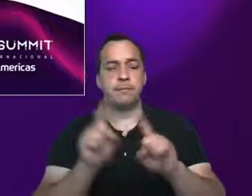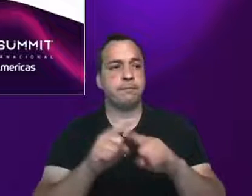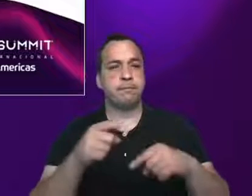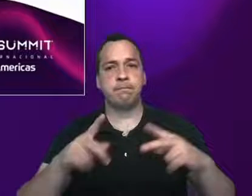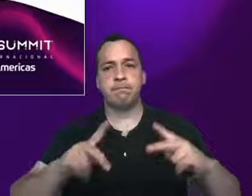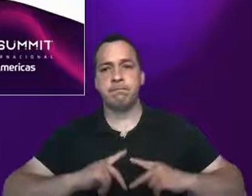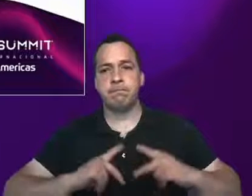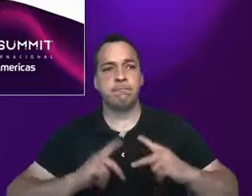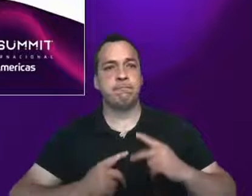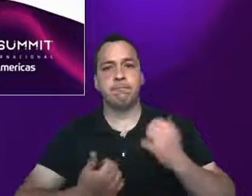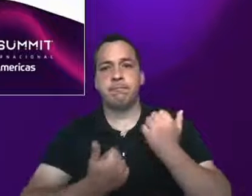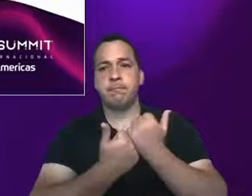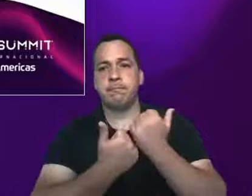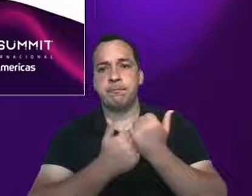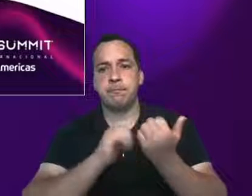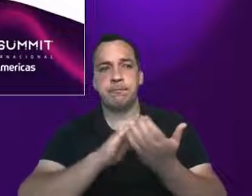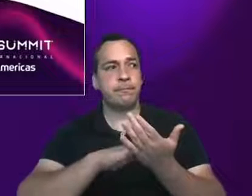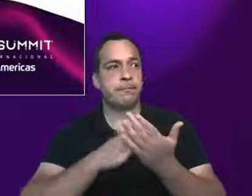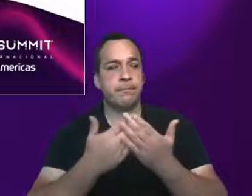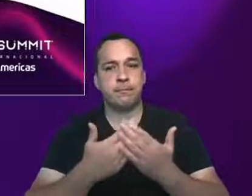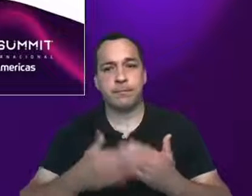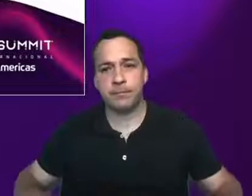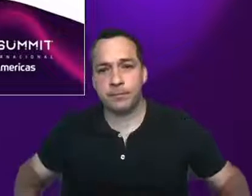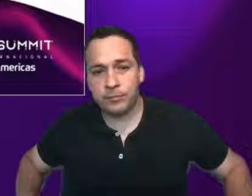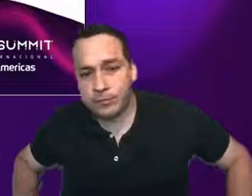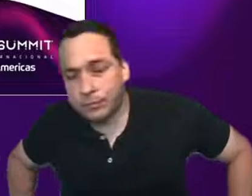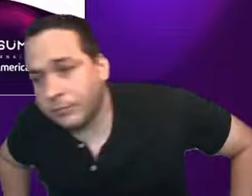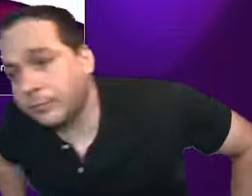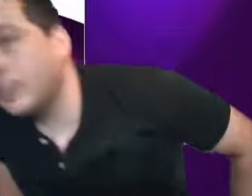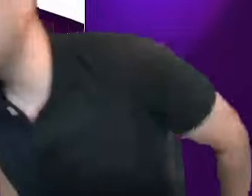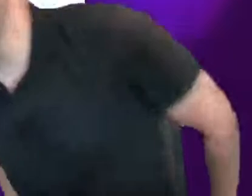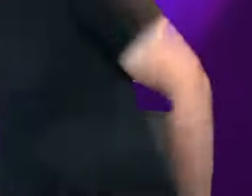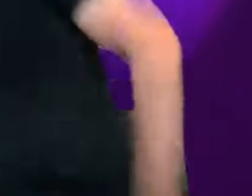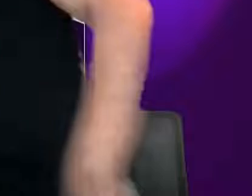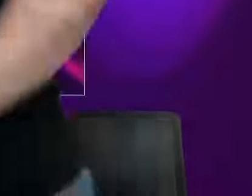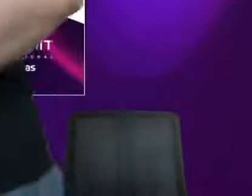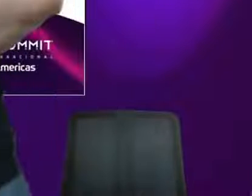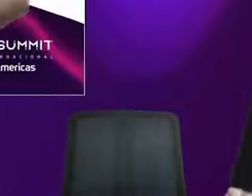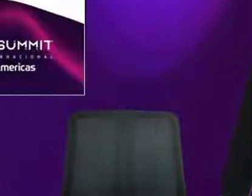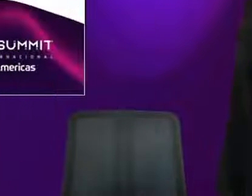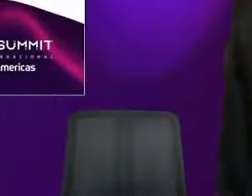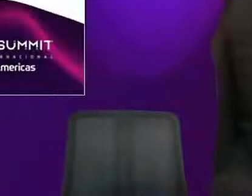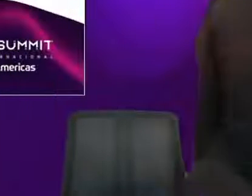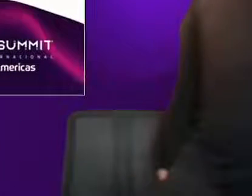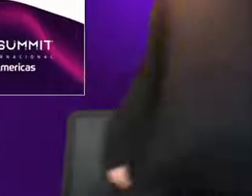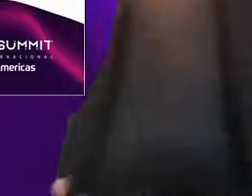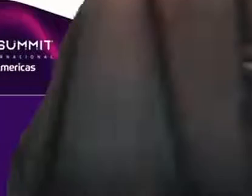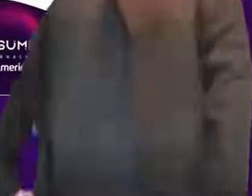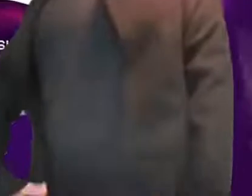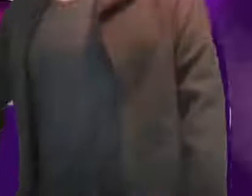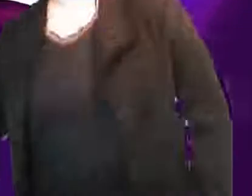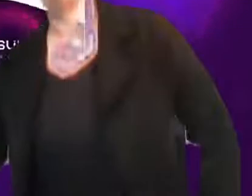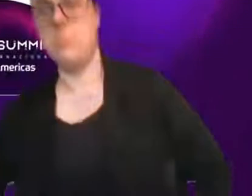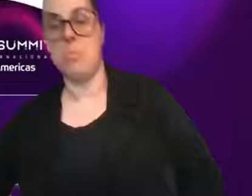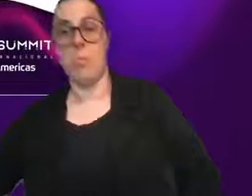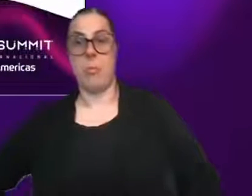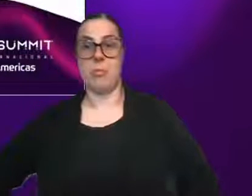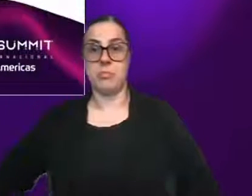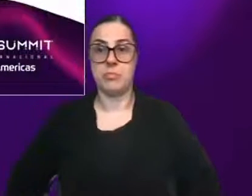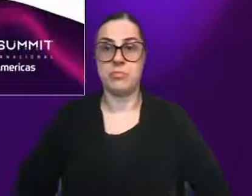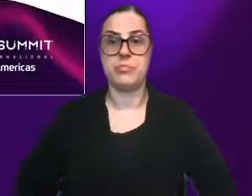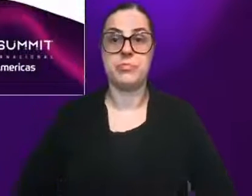hipertensão intraabdominal, altera a cicatrização, funcionamento intestinal, consequentemente aumentando a